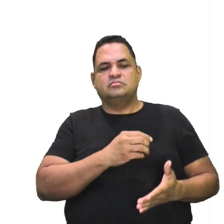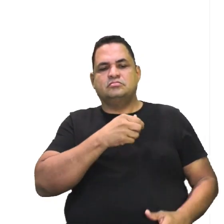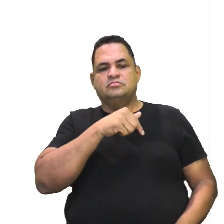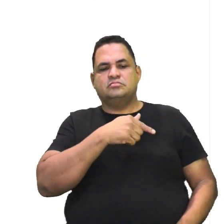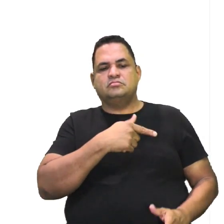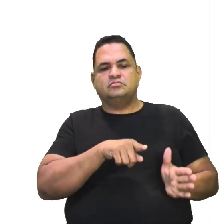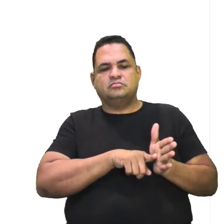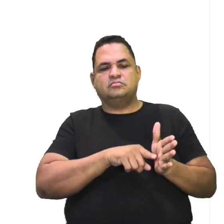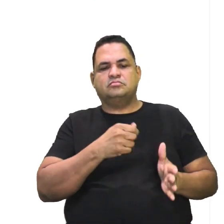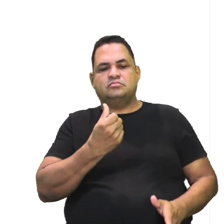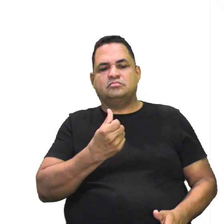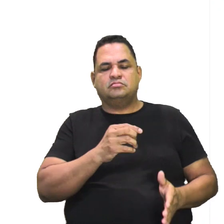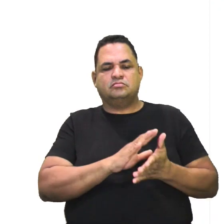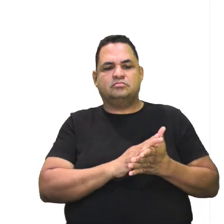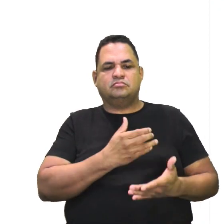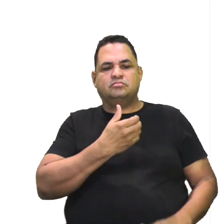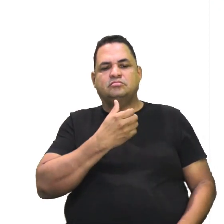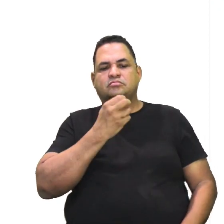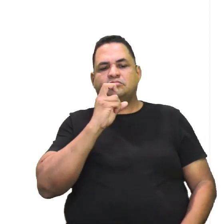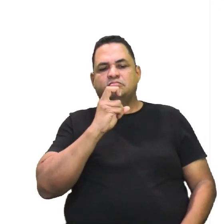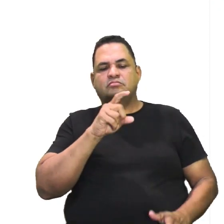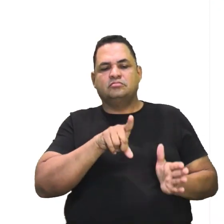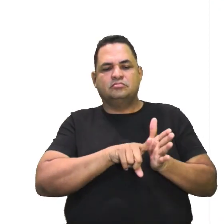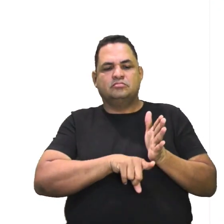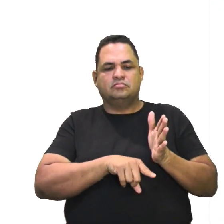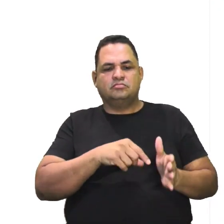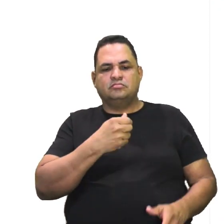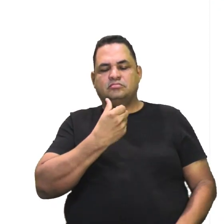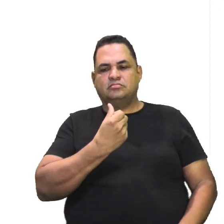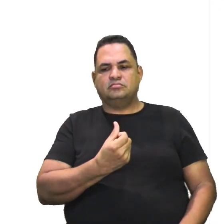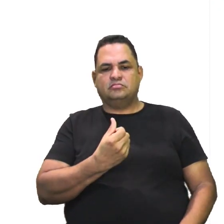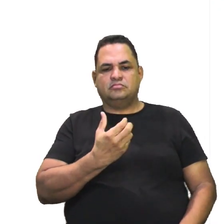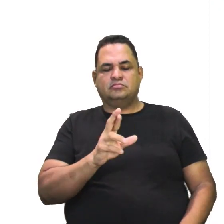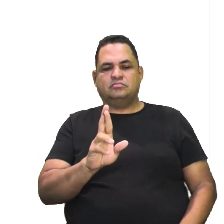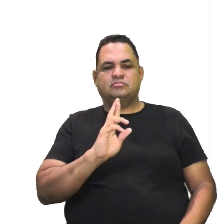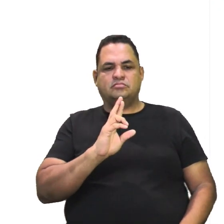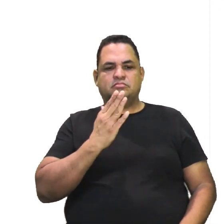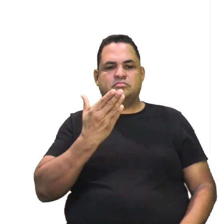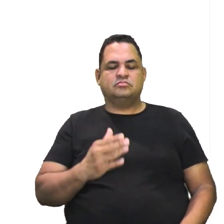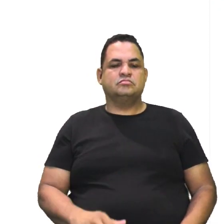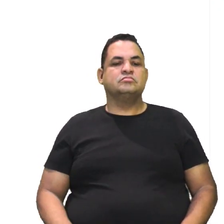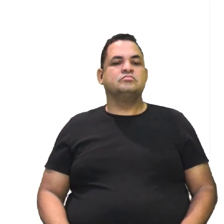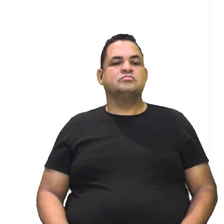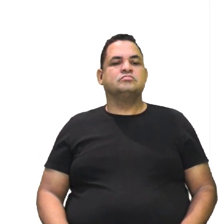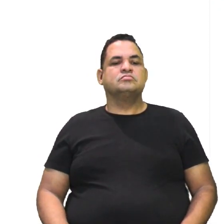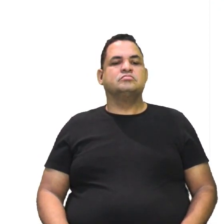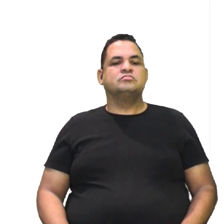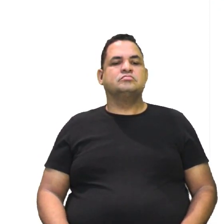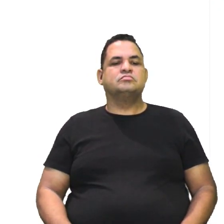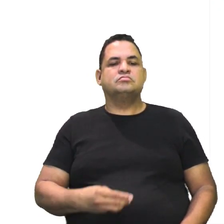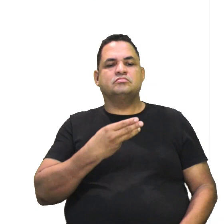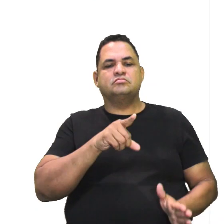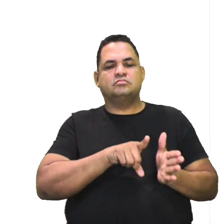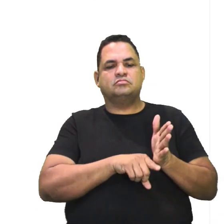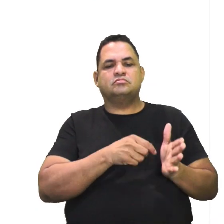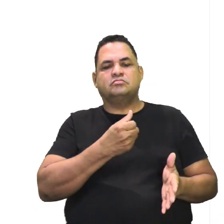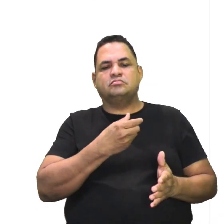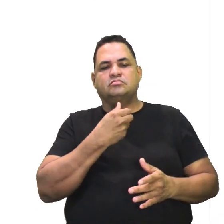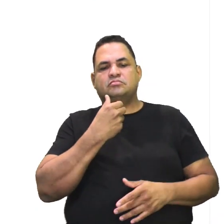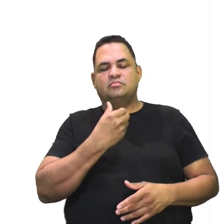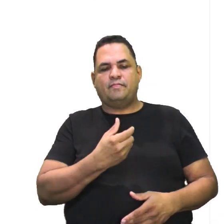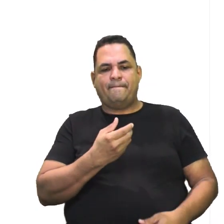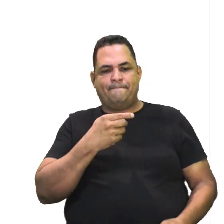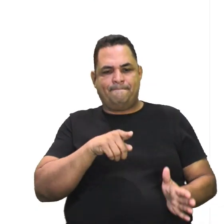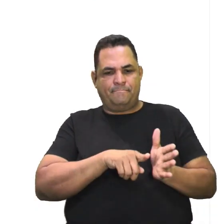depois 7 menos 6 e depois 5 menos 6. Vamos aos resultados. Vamos lá, 3 menos 6? Menos 3. Menos 6.